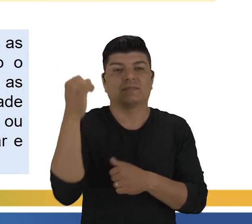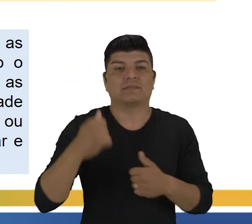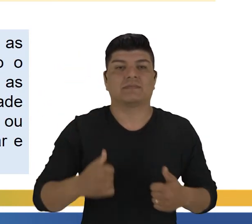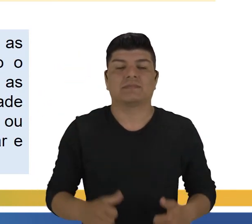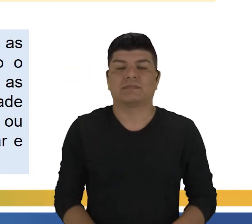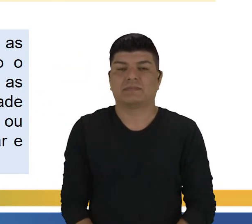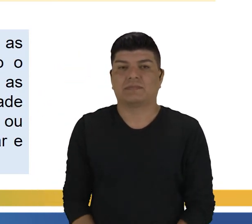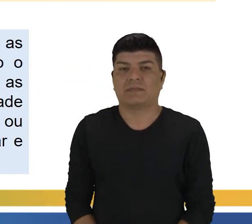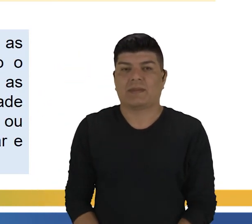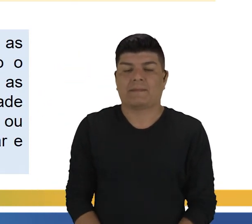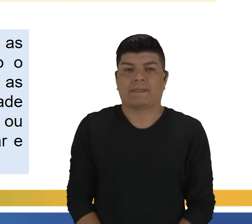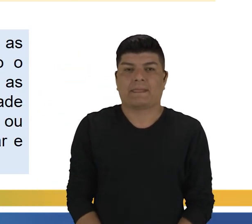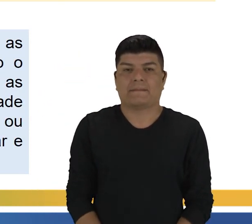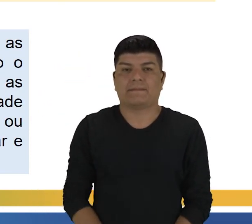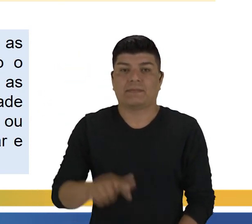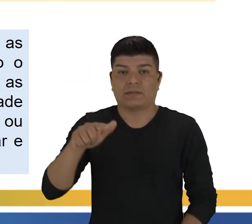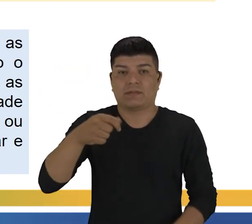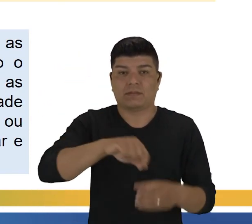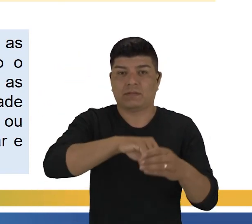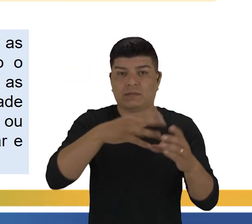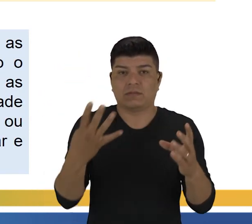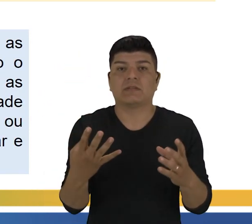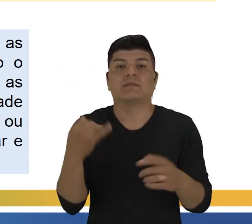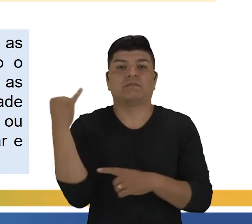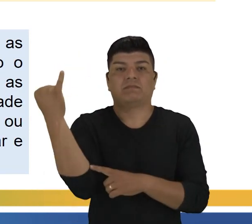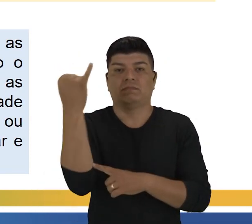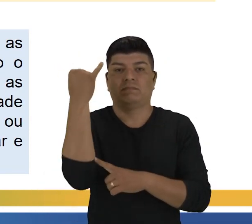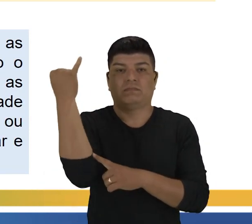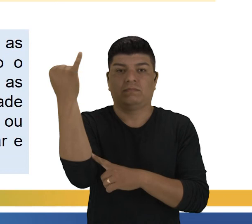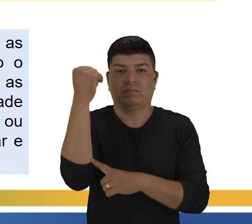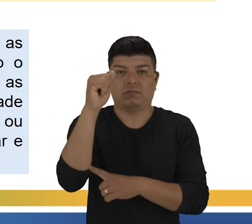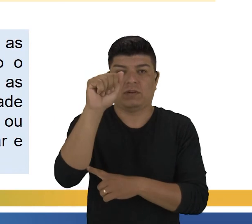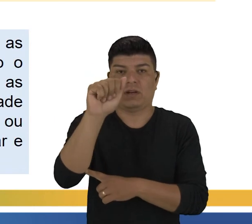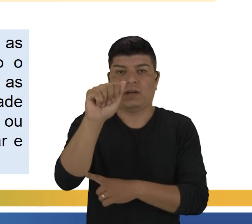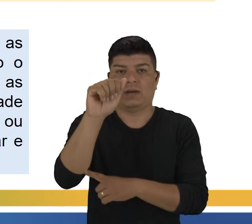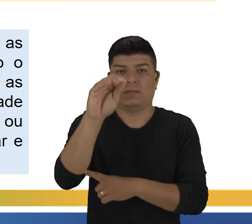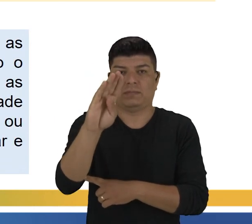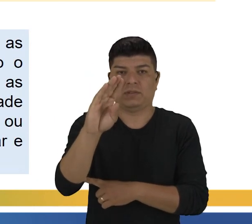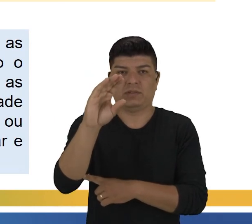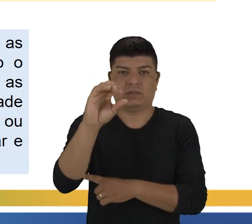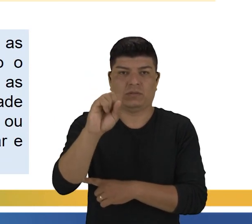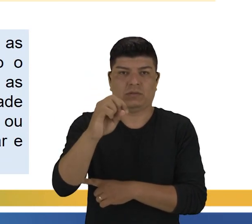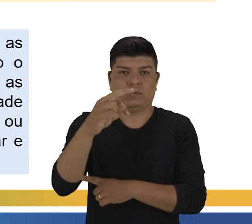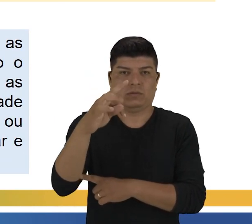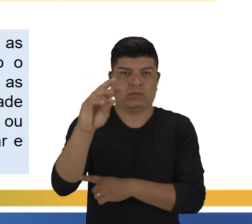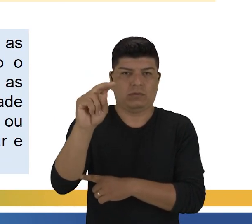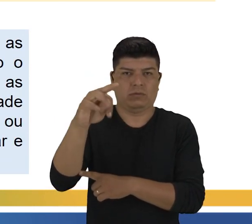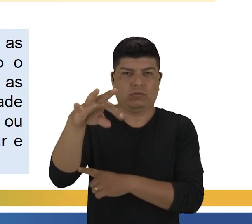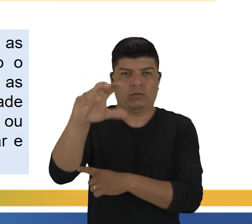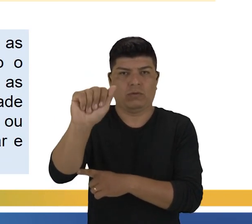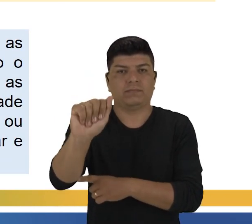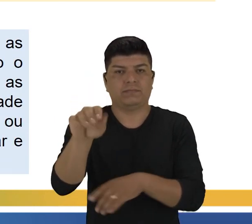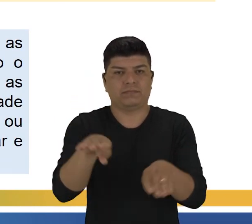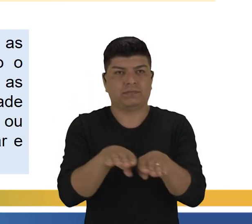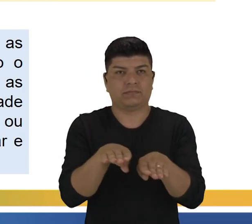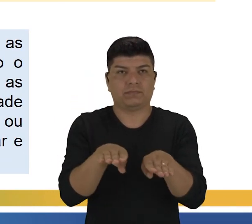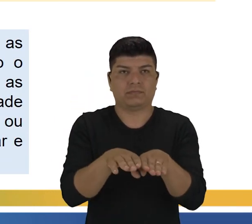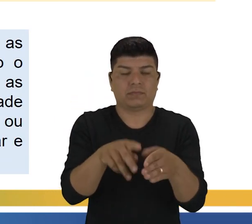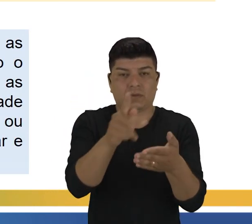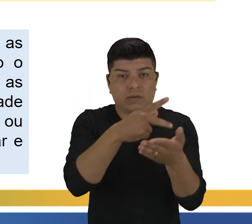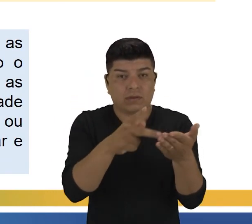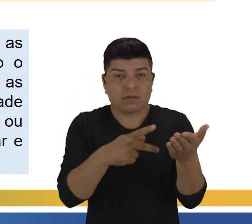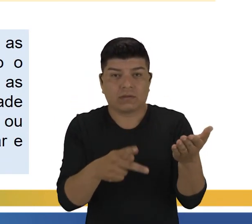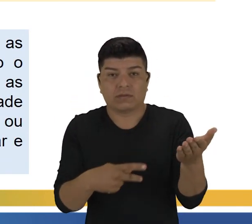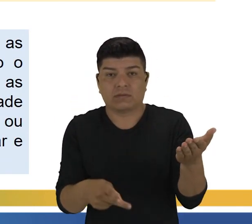tá? Outra característica marcante foi o abolicionismo. A poesia, ela voltava-se para a defesa